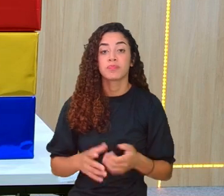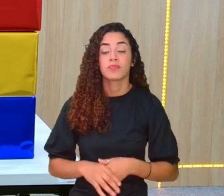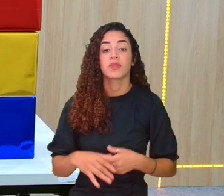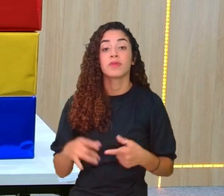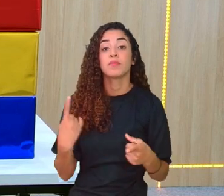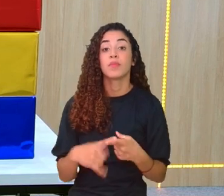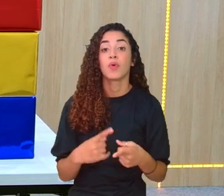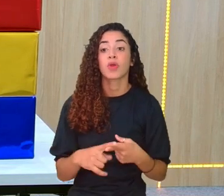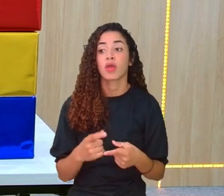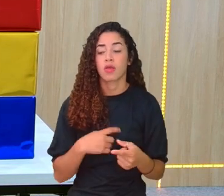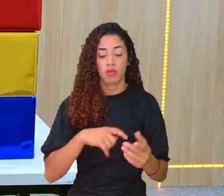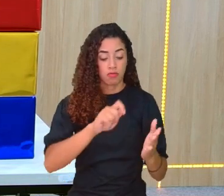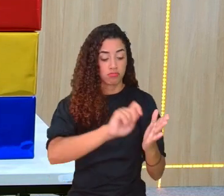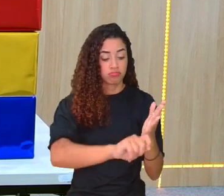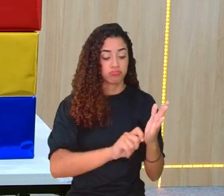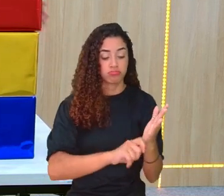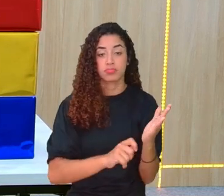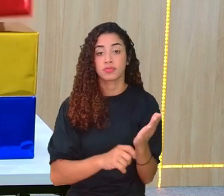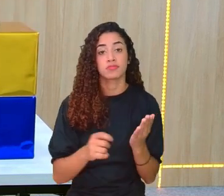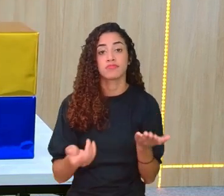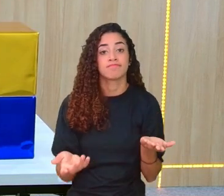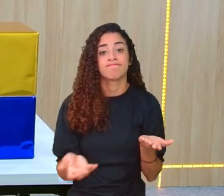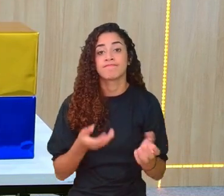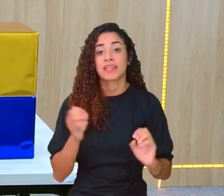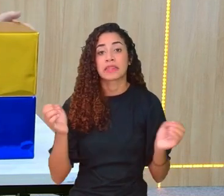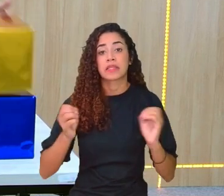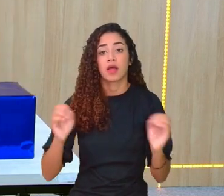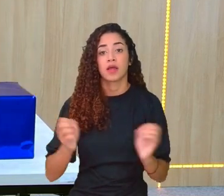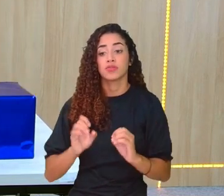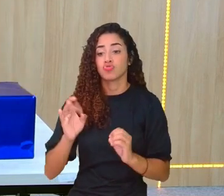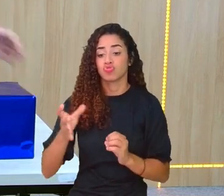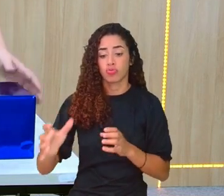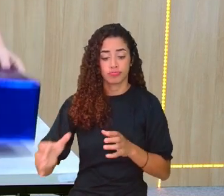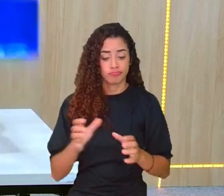Por quê? Porque eu não estou anotando, eu só estou